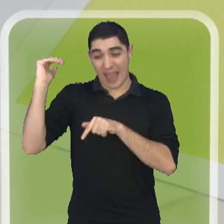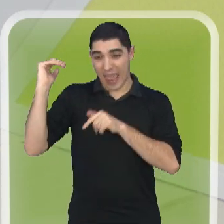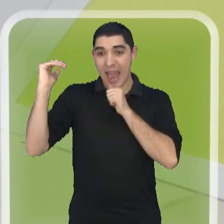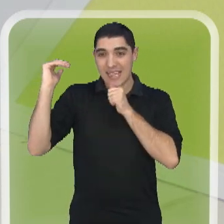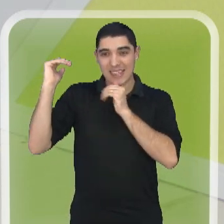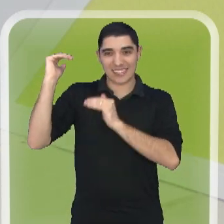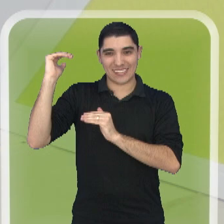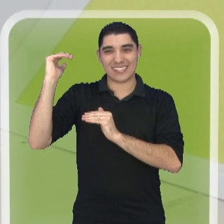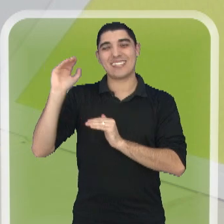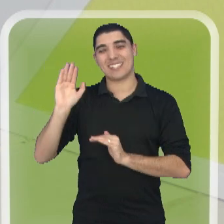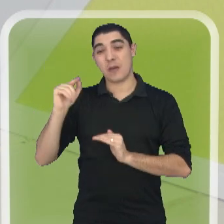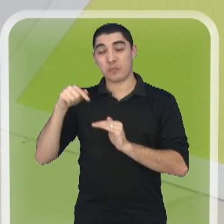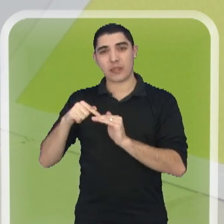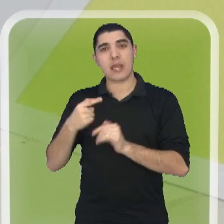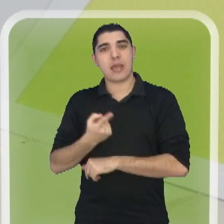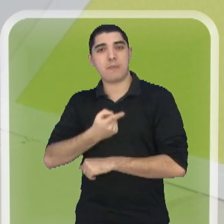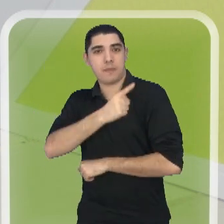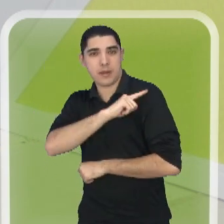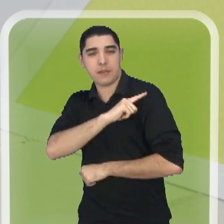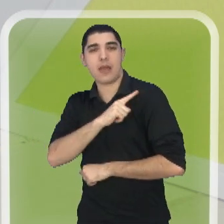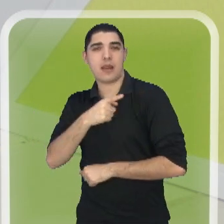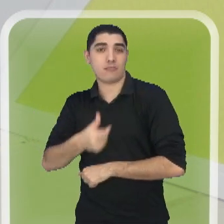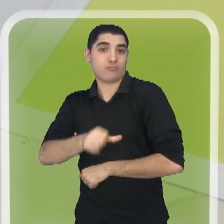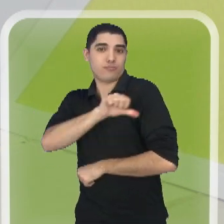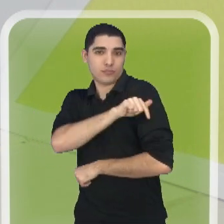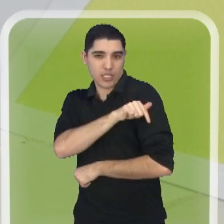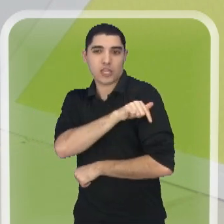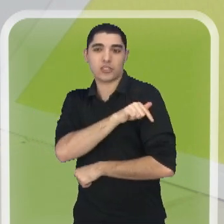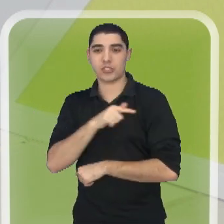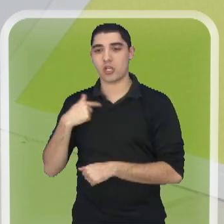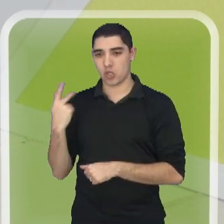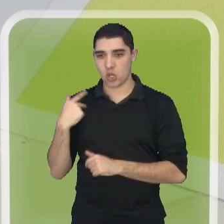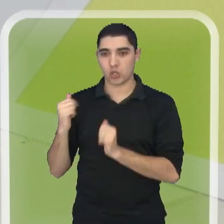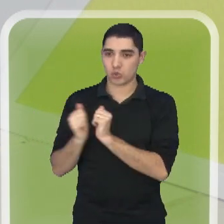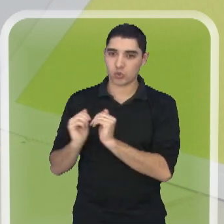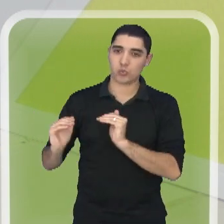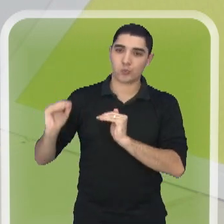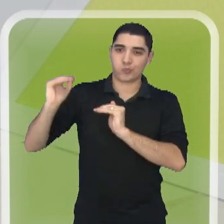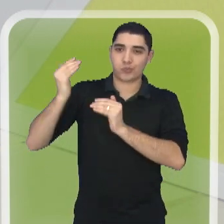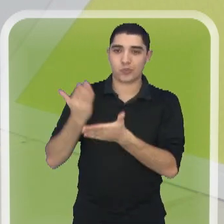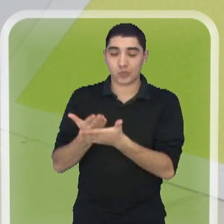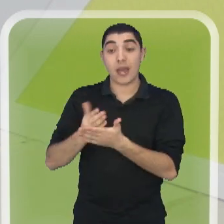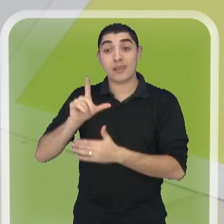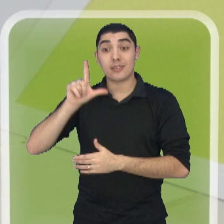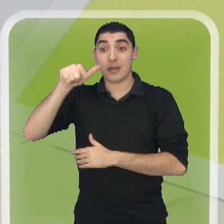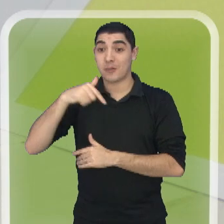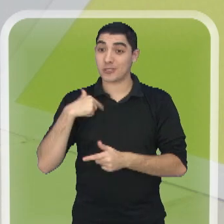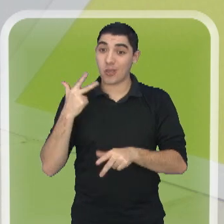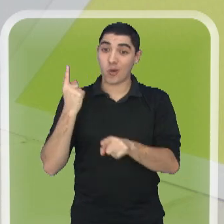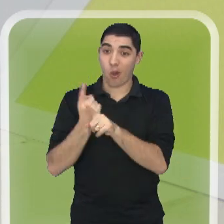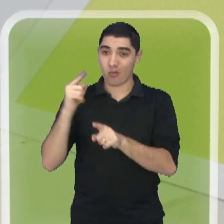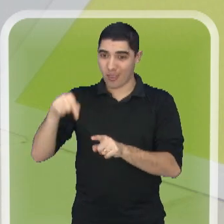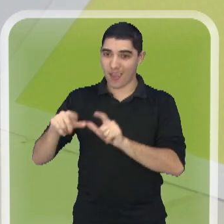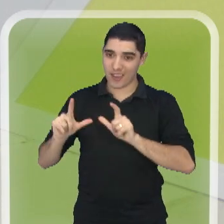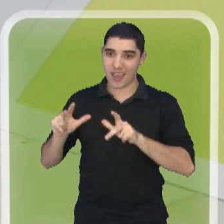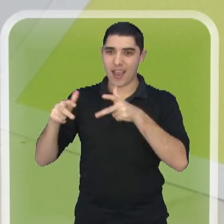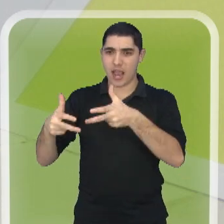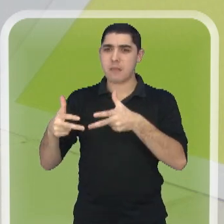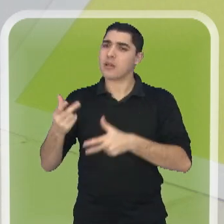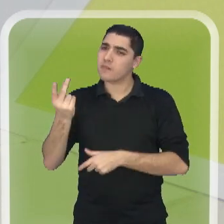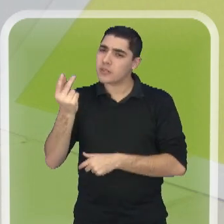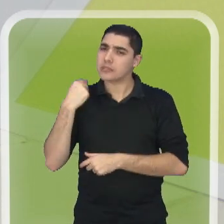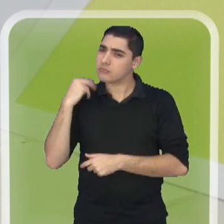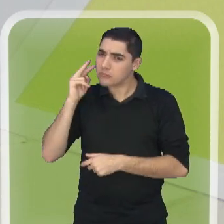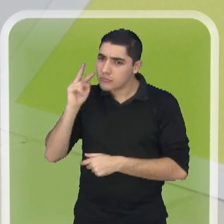estudamos da primeira até a 7ª série juntos, depois cada um foi trilhar o seu caminho. Fui reencontrar o Maicon aqui na TV Câmara, encontrei com ele hoje, fazia tempo que eu não